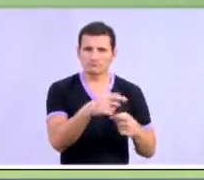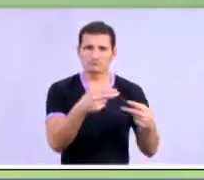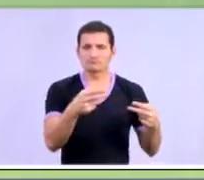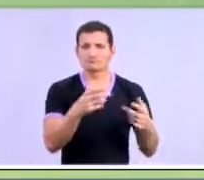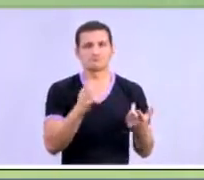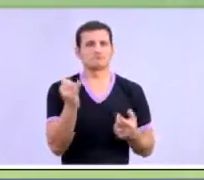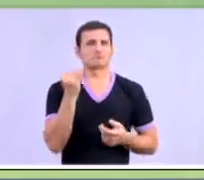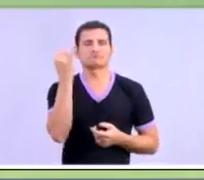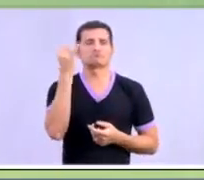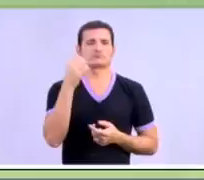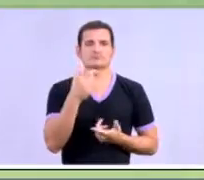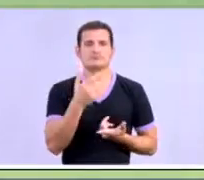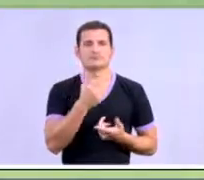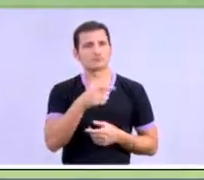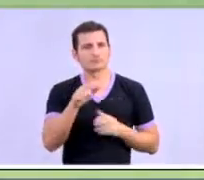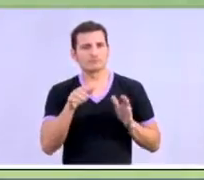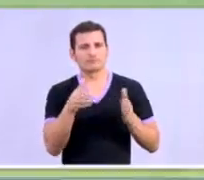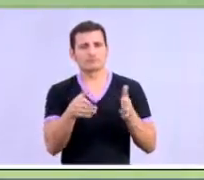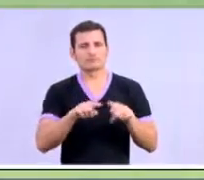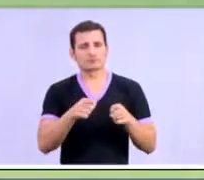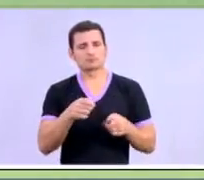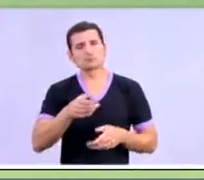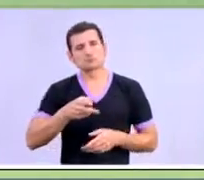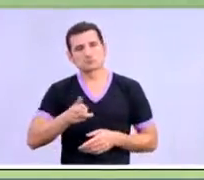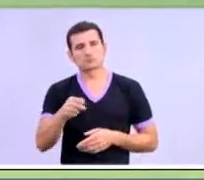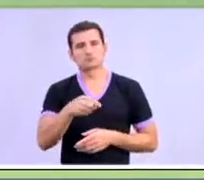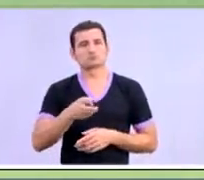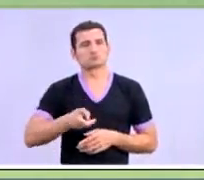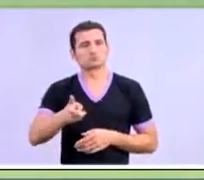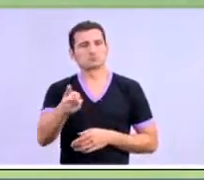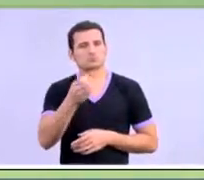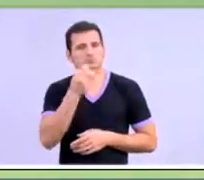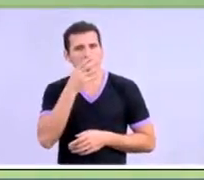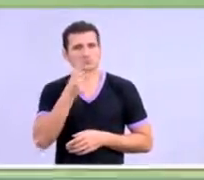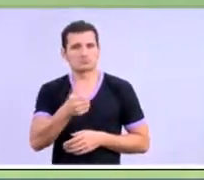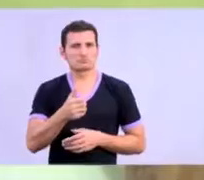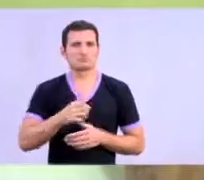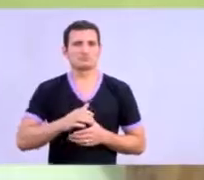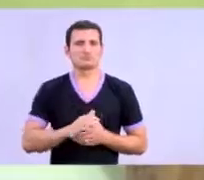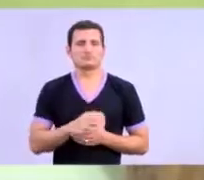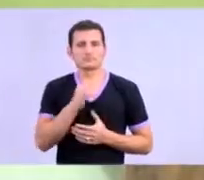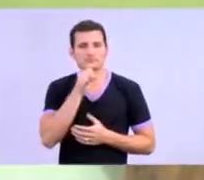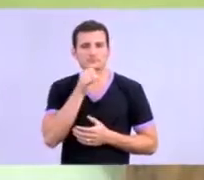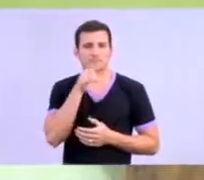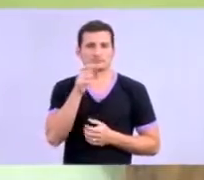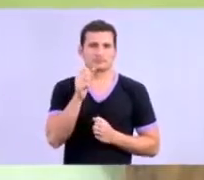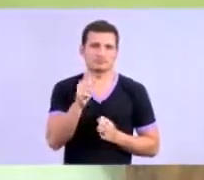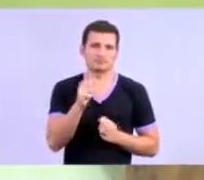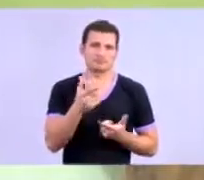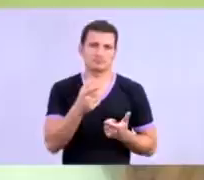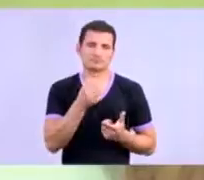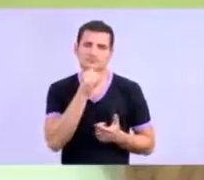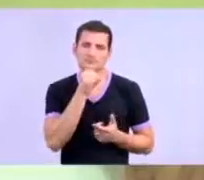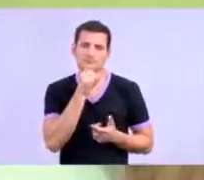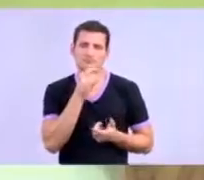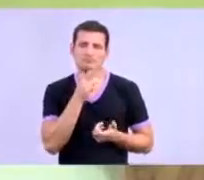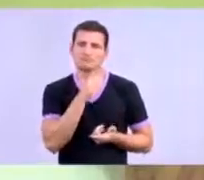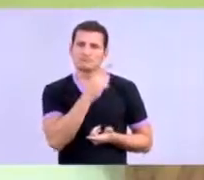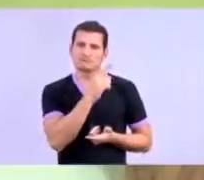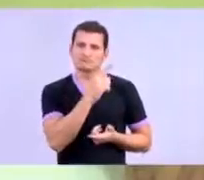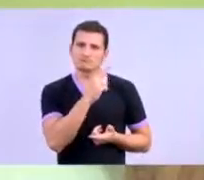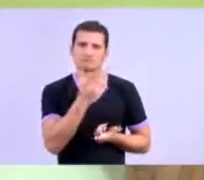outro foco, né? E continua tudo funcionando. Perfeitamente. Por exemplo, você pode pegar um equipamento fabricado na China,